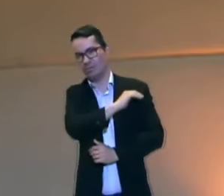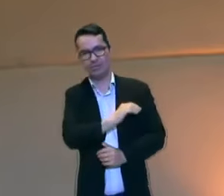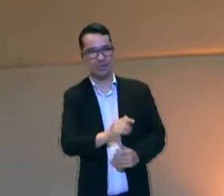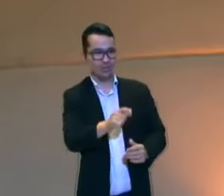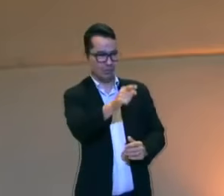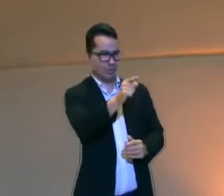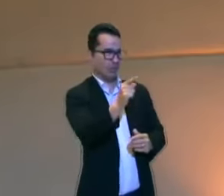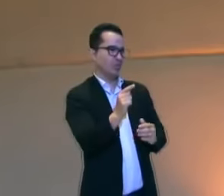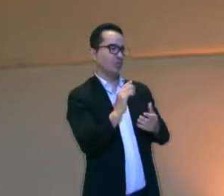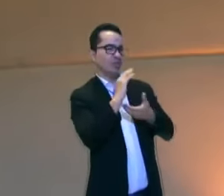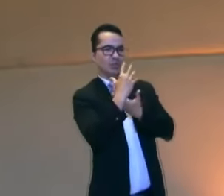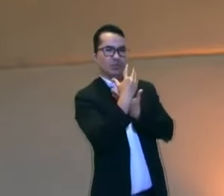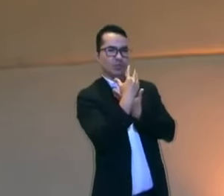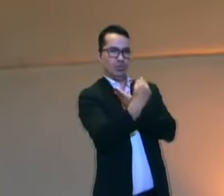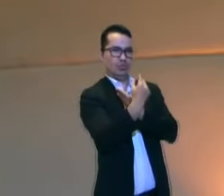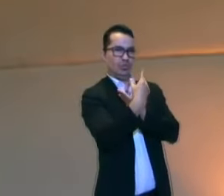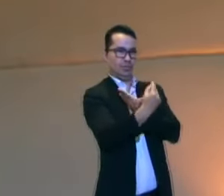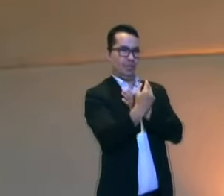assim.